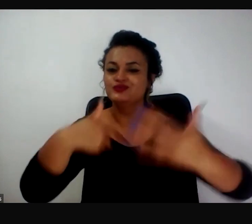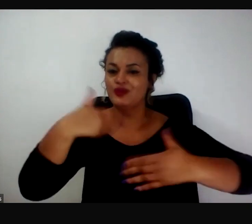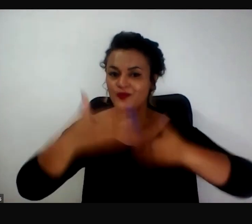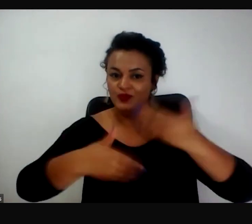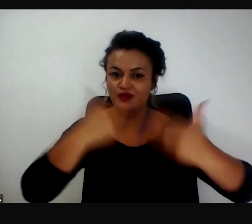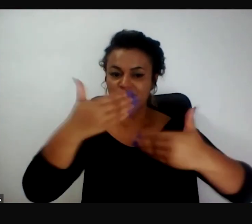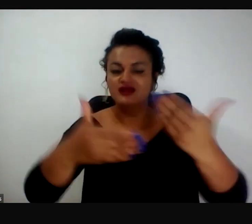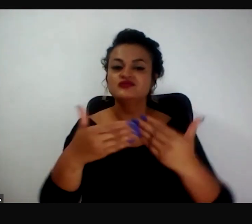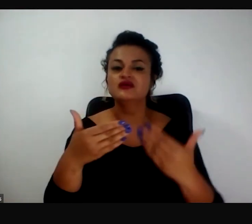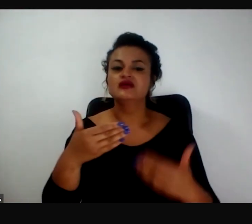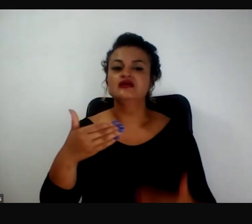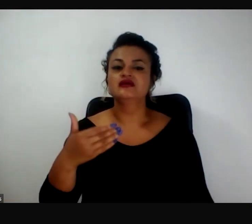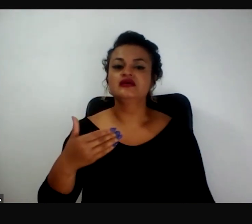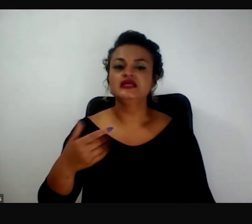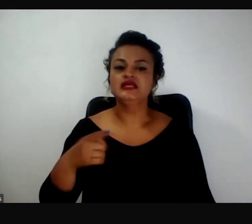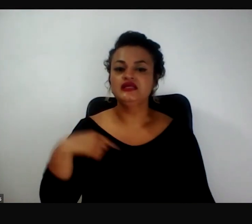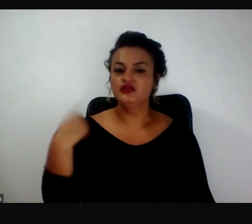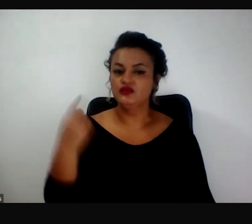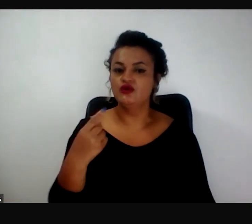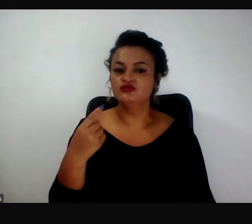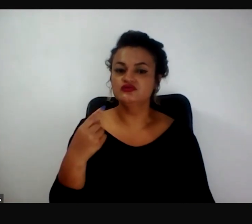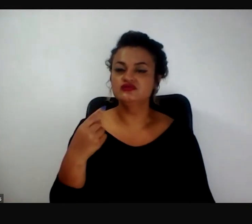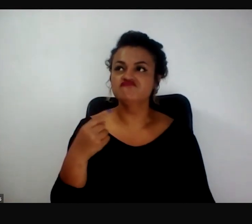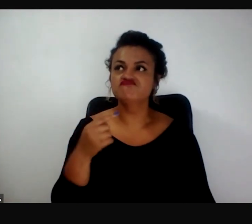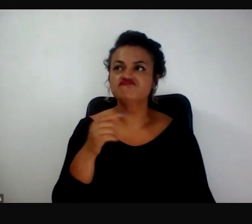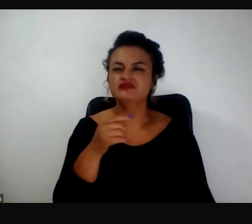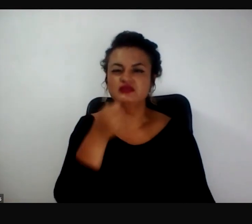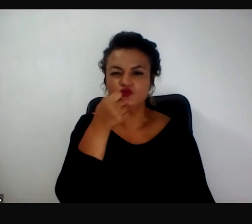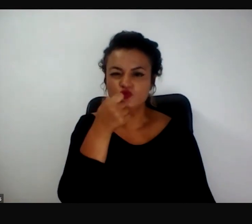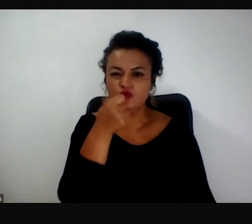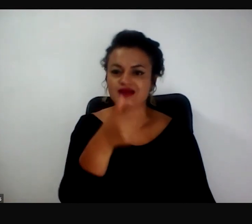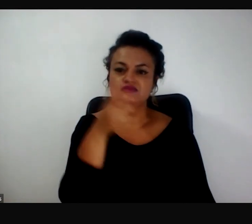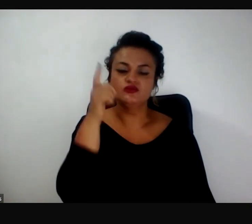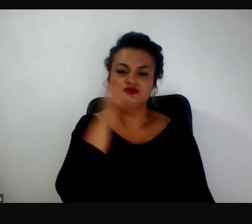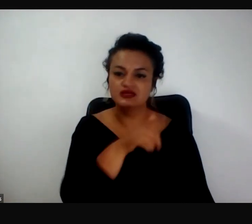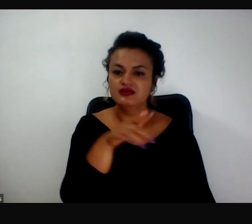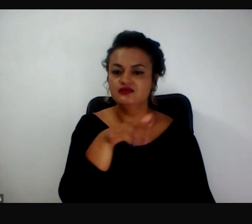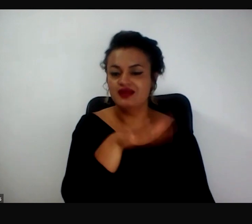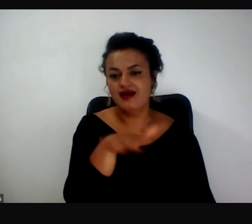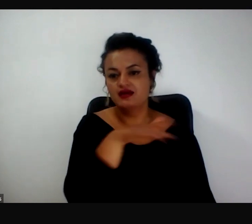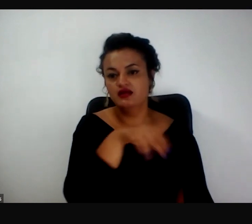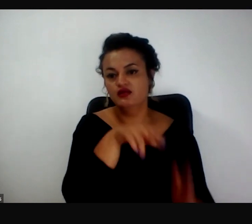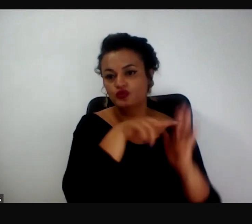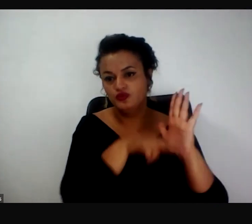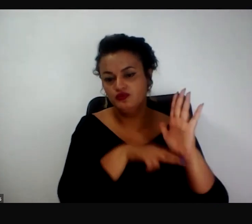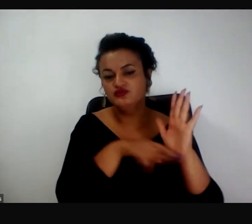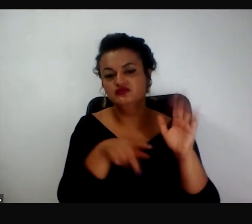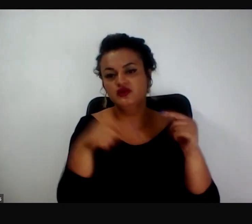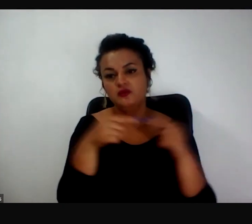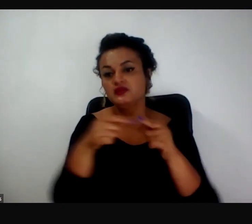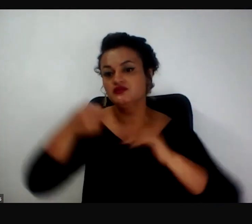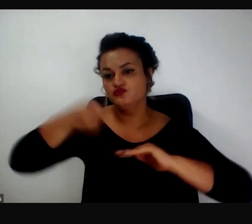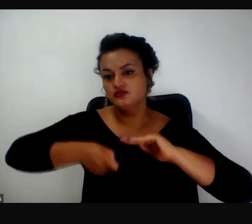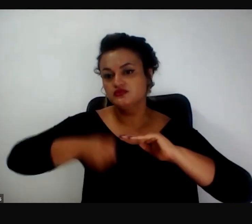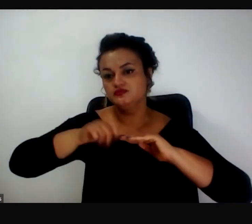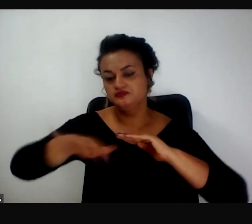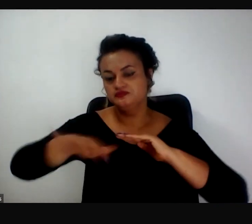já vamos mais perto do valor normativo da jurisprudência.